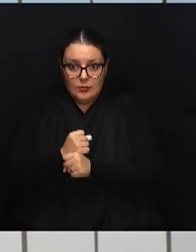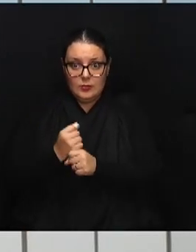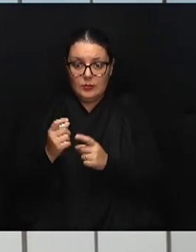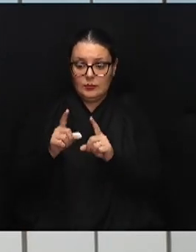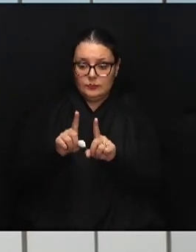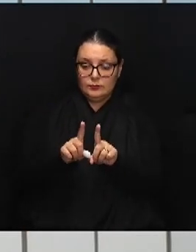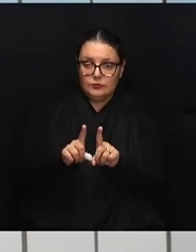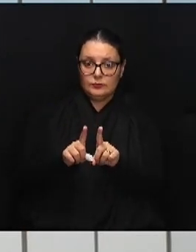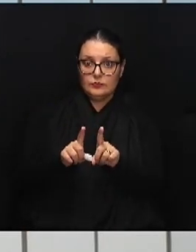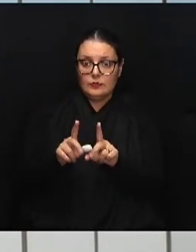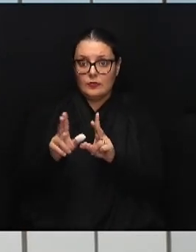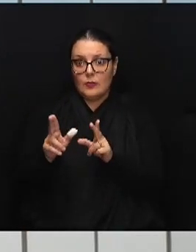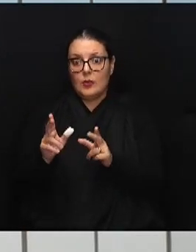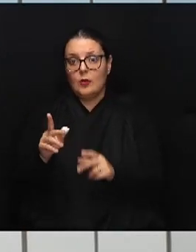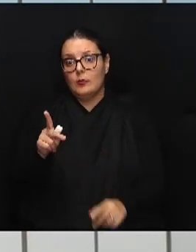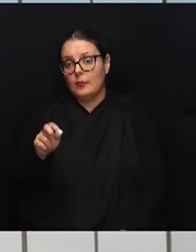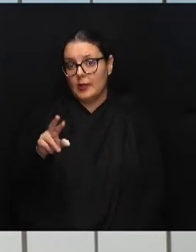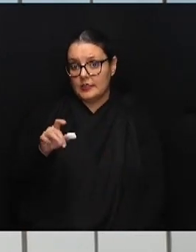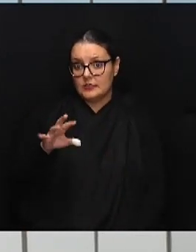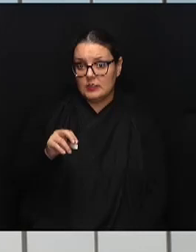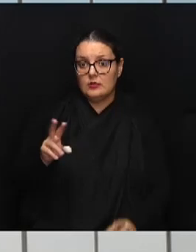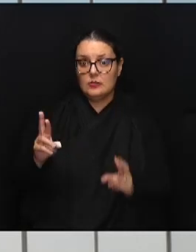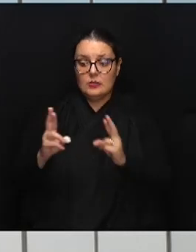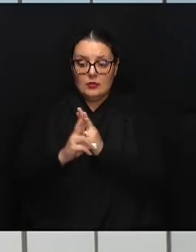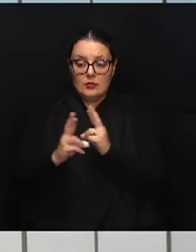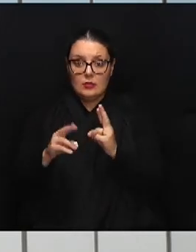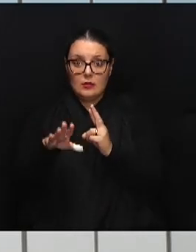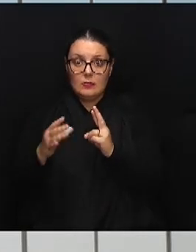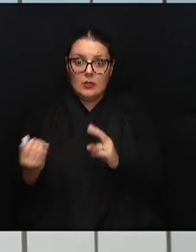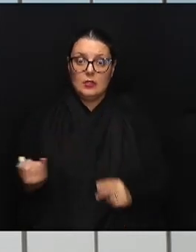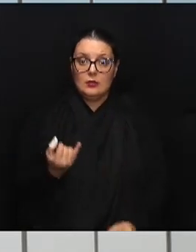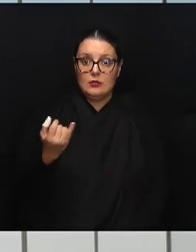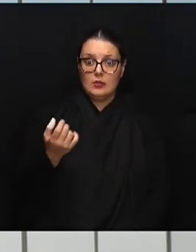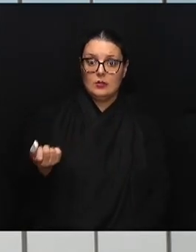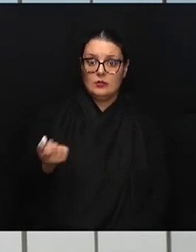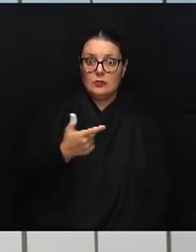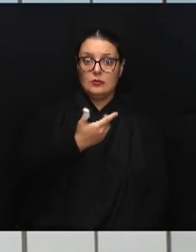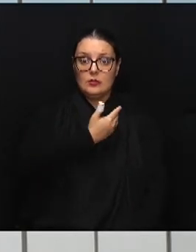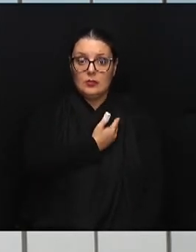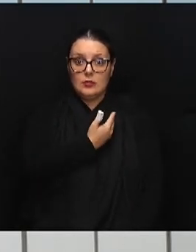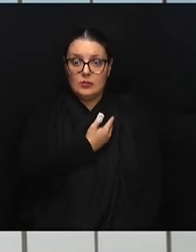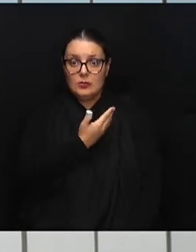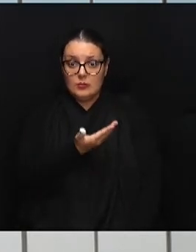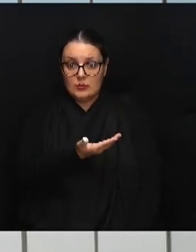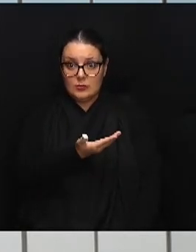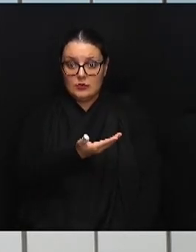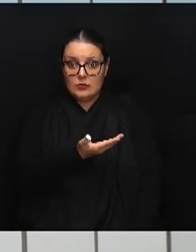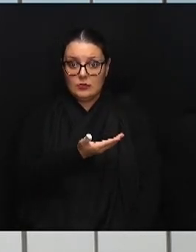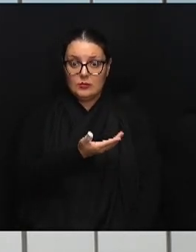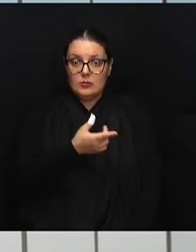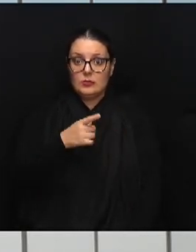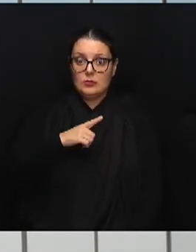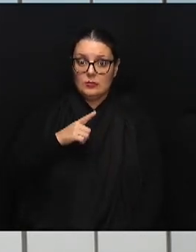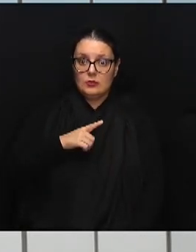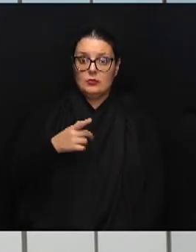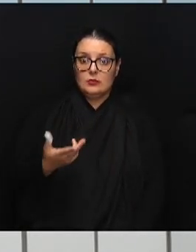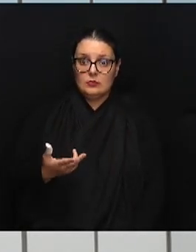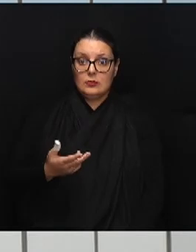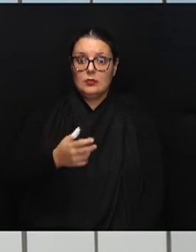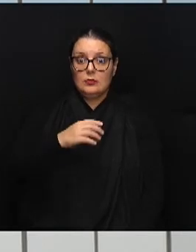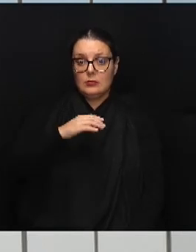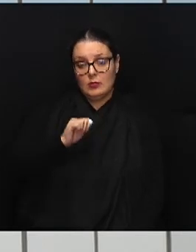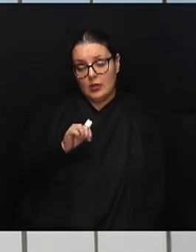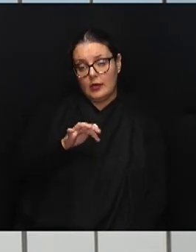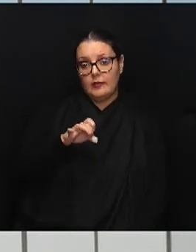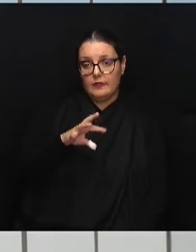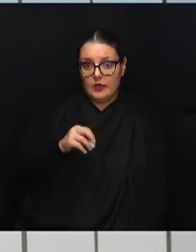pessoa como parceira que esta relação é mais importante que a de um amigo. Né, que eu também tenho um afeto.